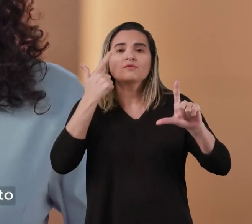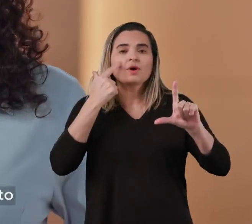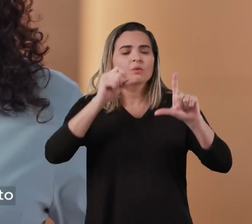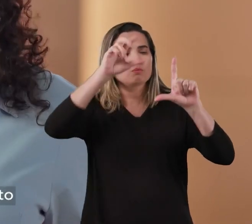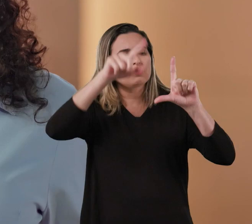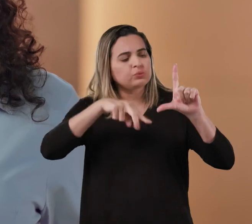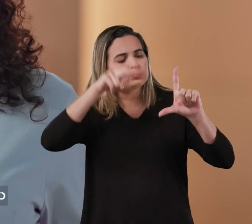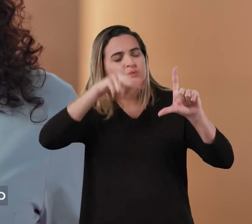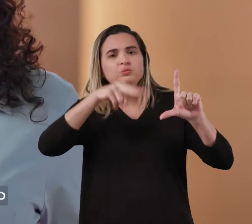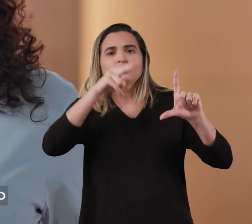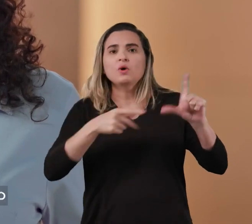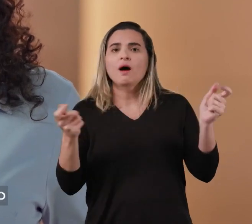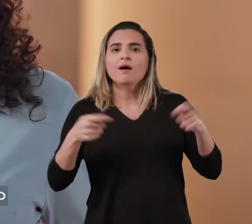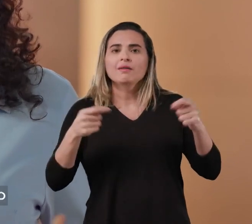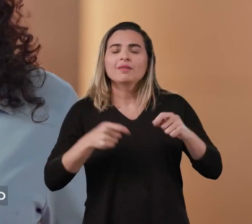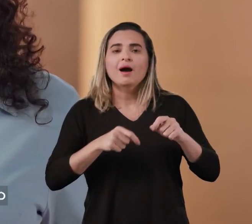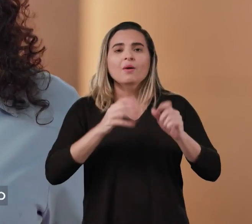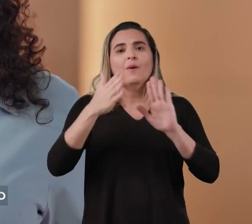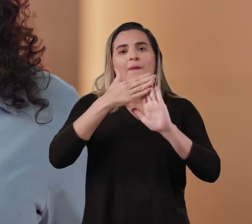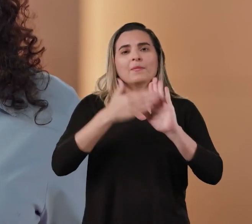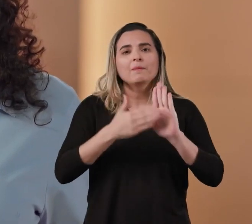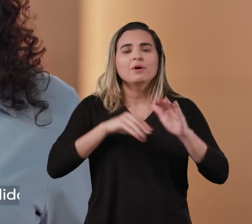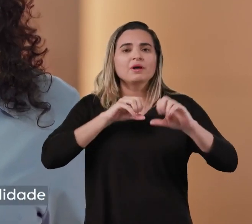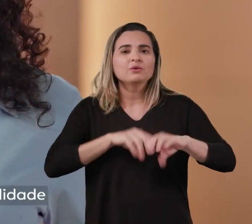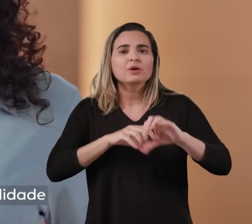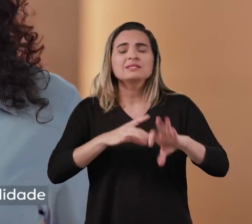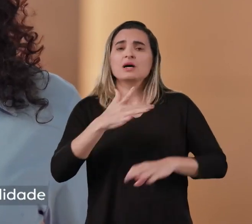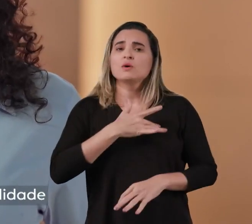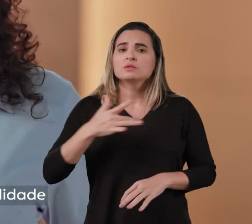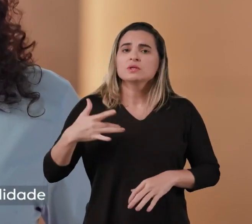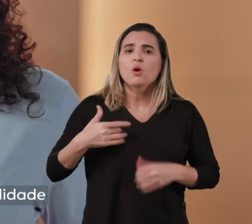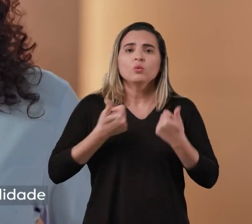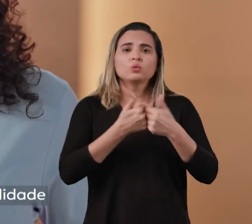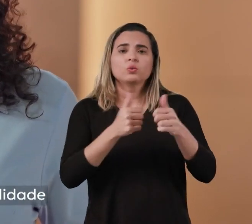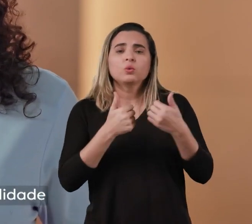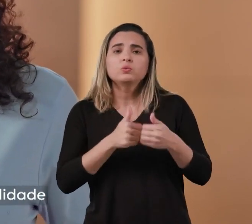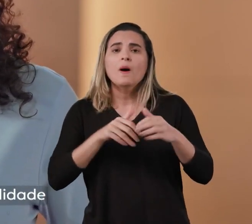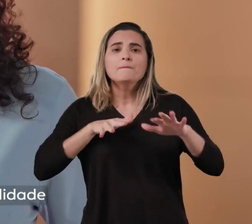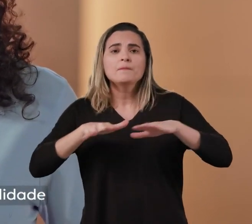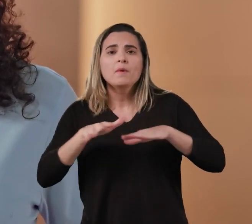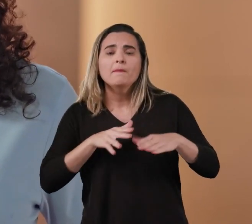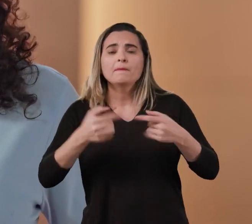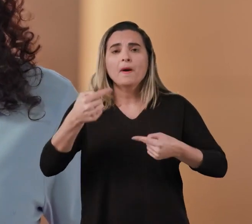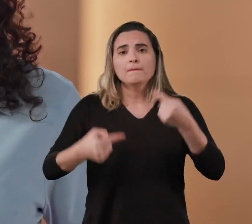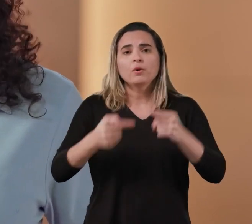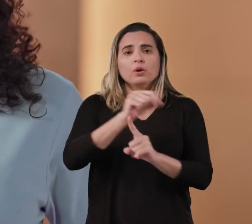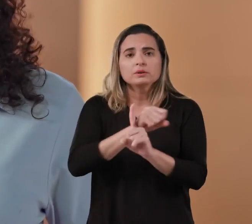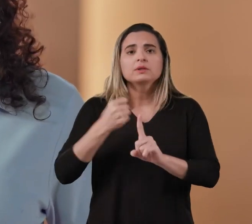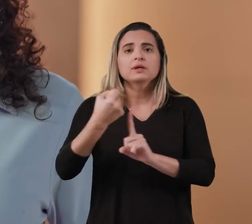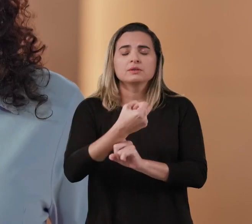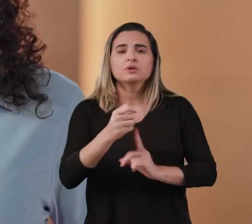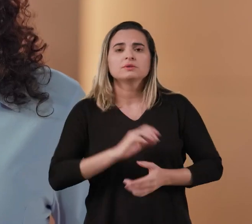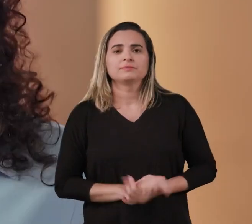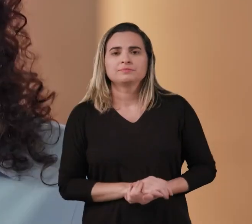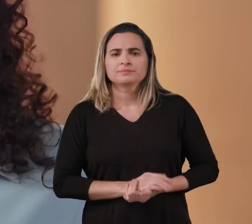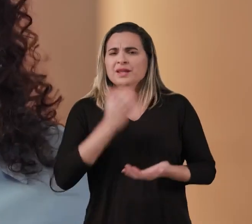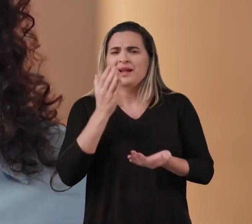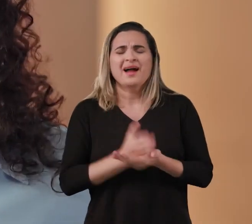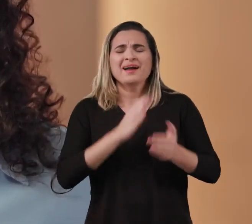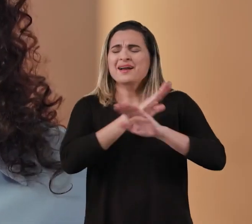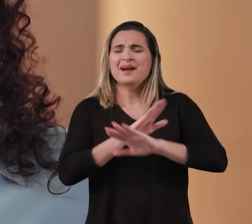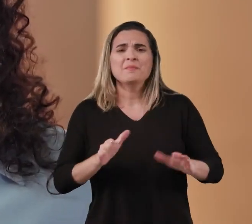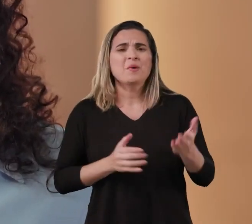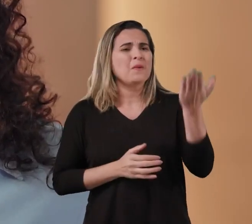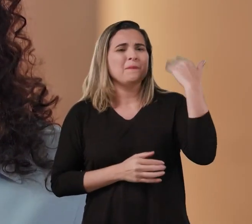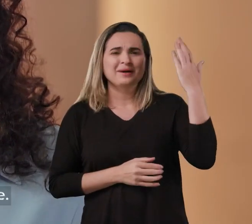plano completo com propostas para educação e também saúde, transporte, mobilidade e políticas sociais. Chega